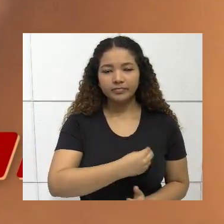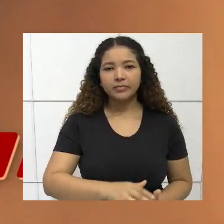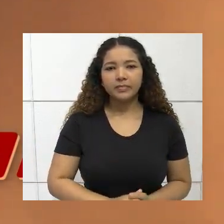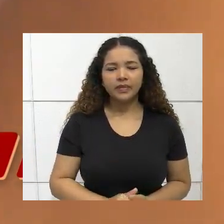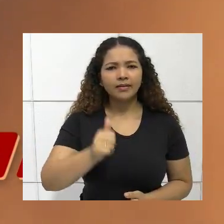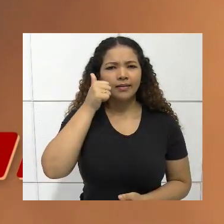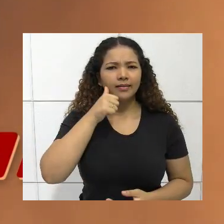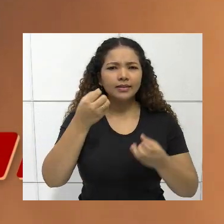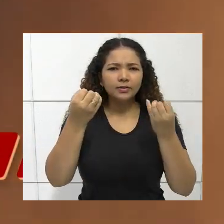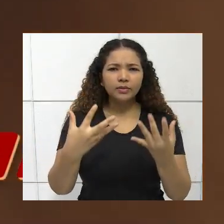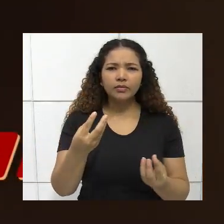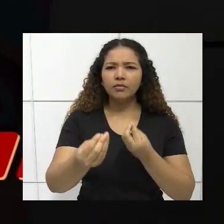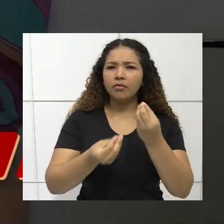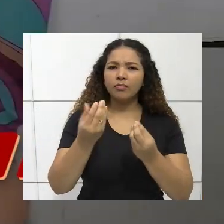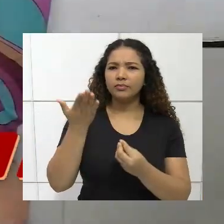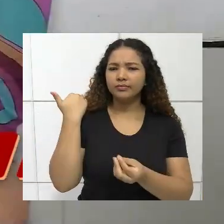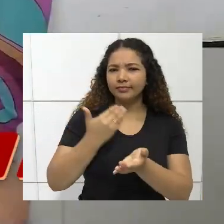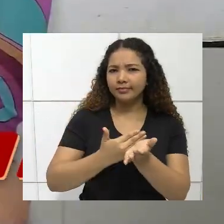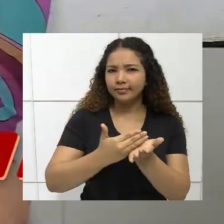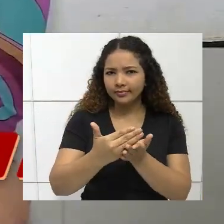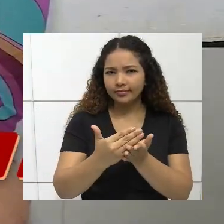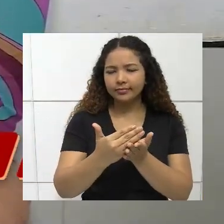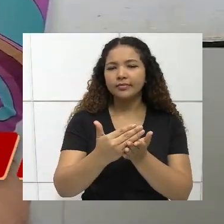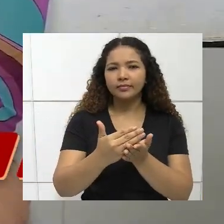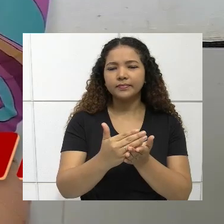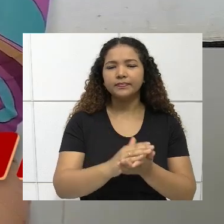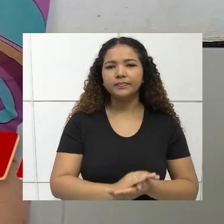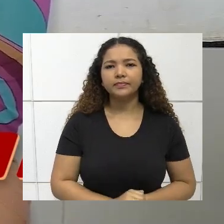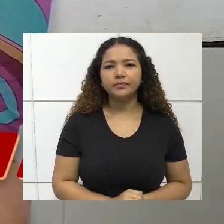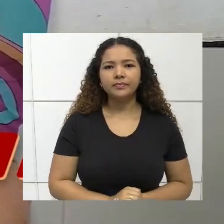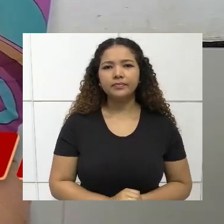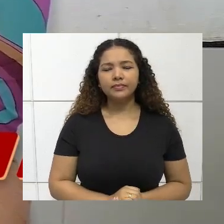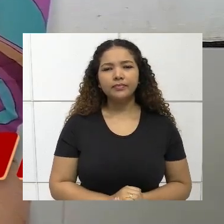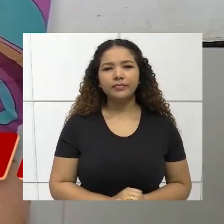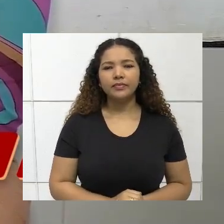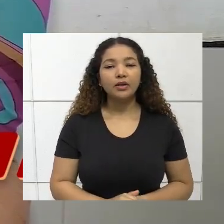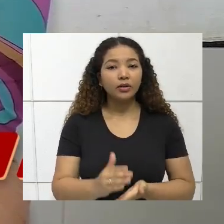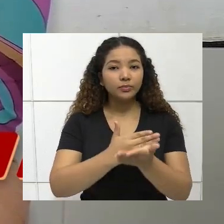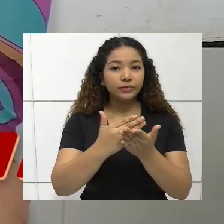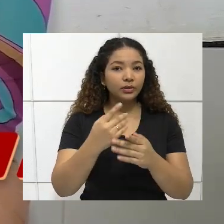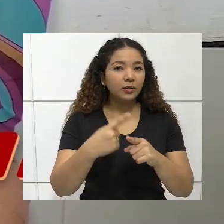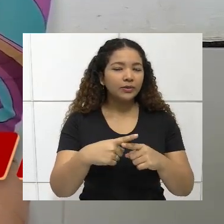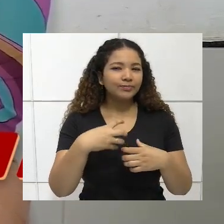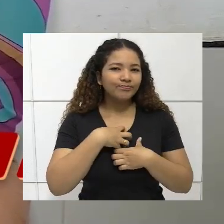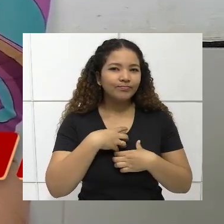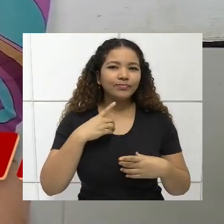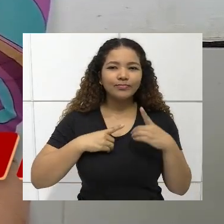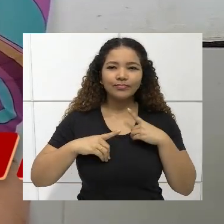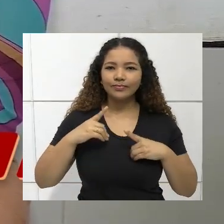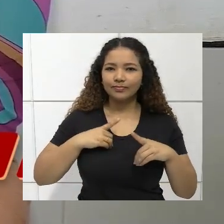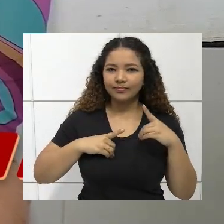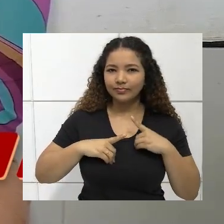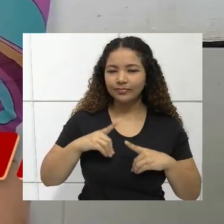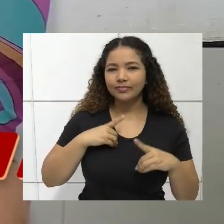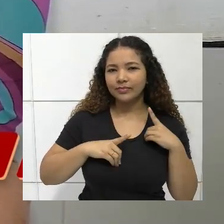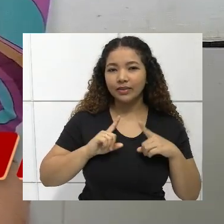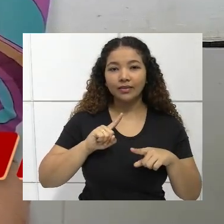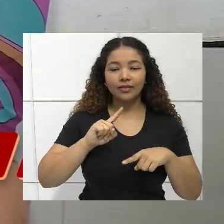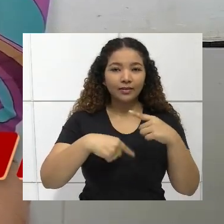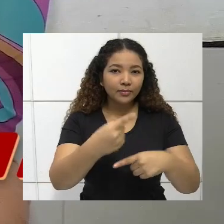como tudo começou. Começou com a depressão, né? A depressão com a